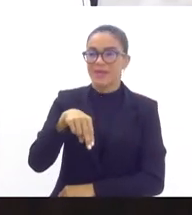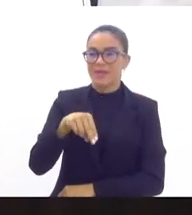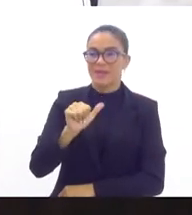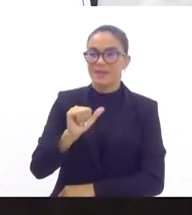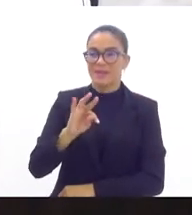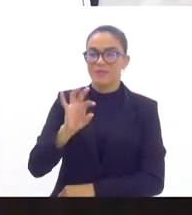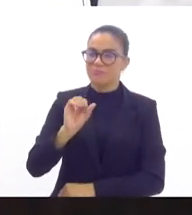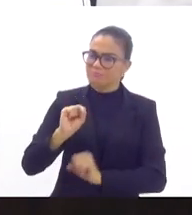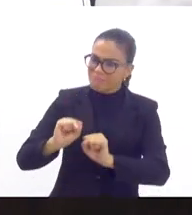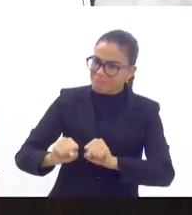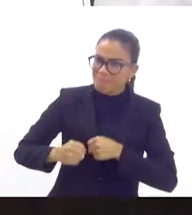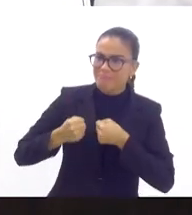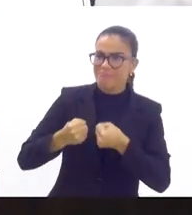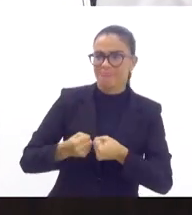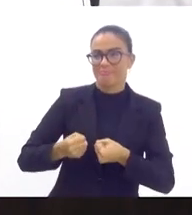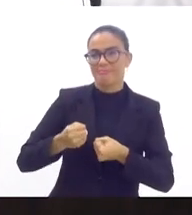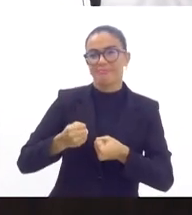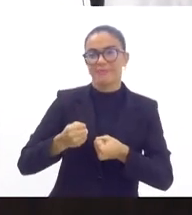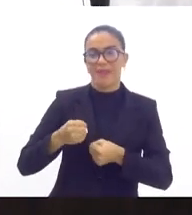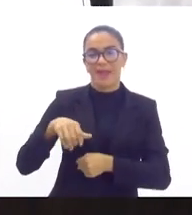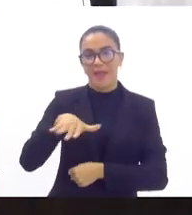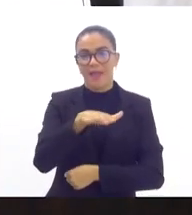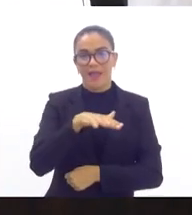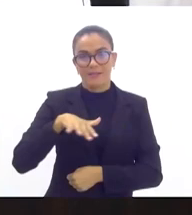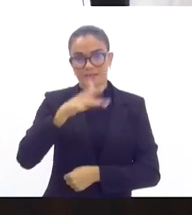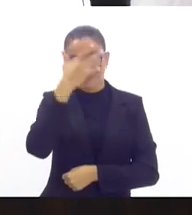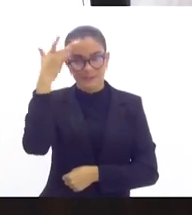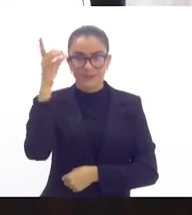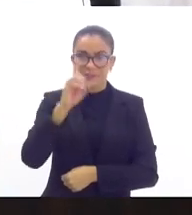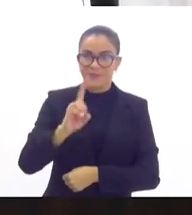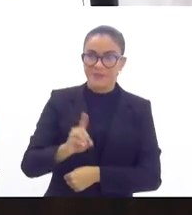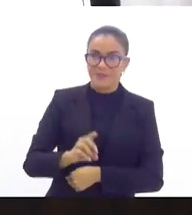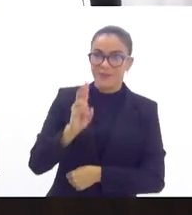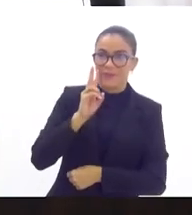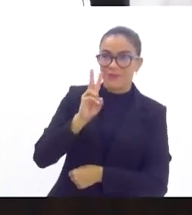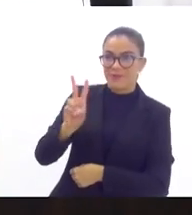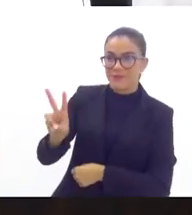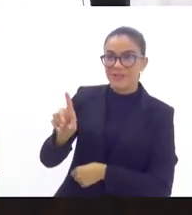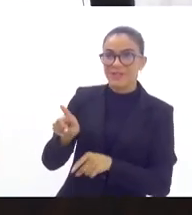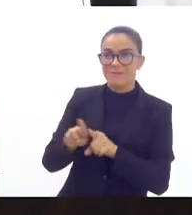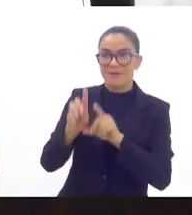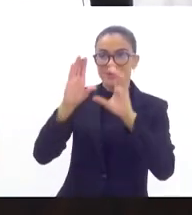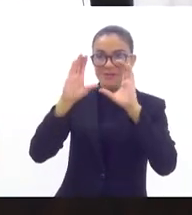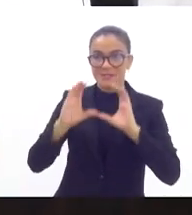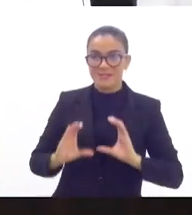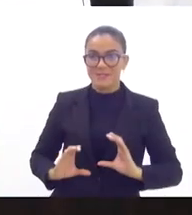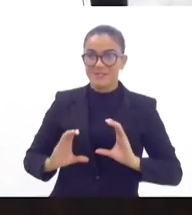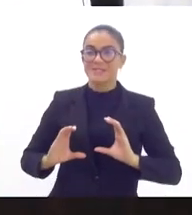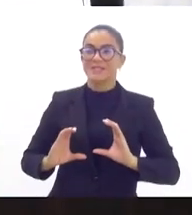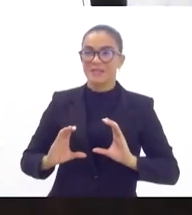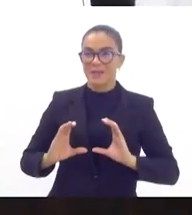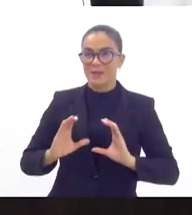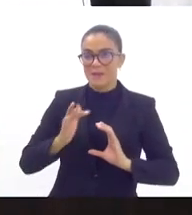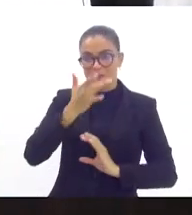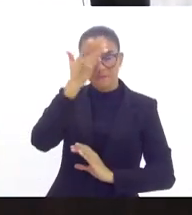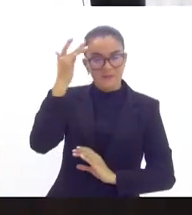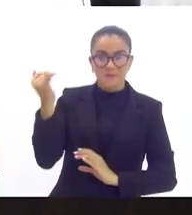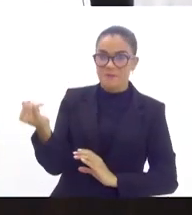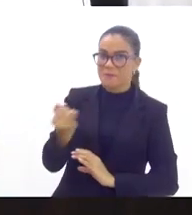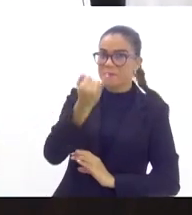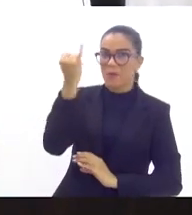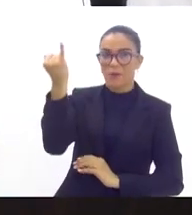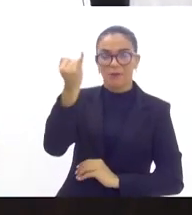lindamente a causa da pessoa com deficiência tô olhando aqui um cidadão pessoa de alta relevância